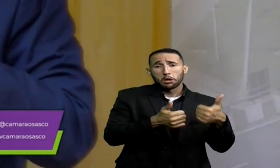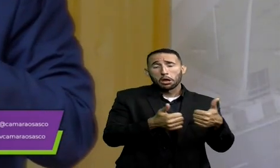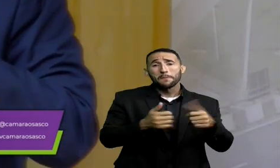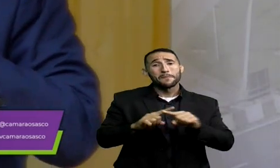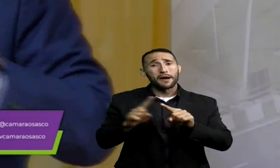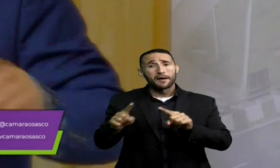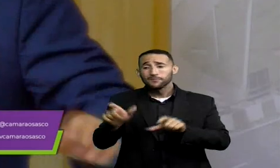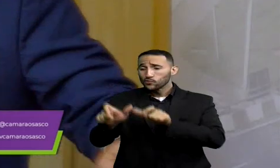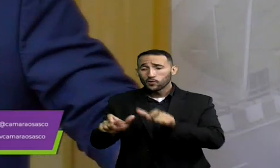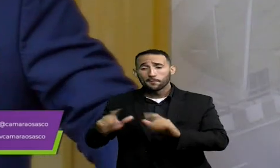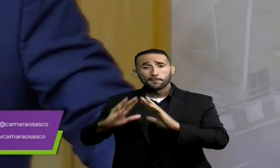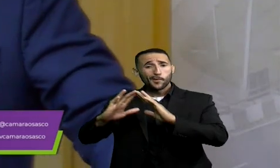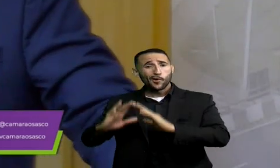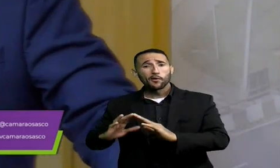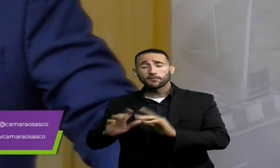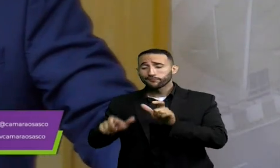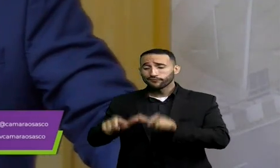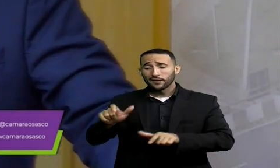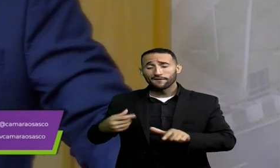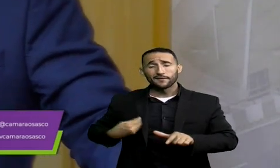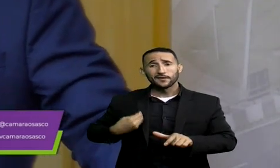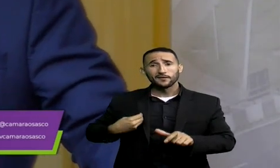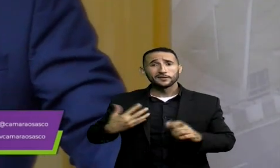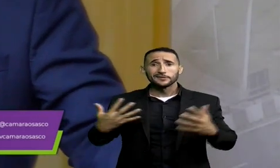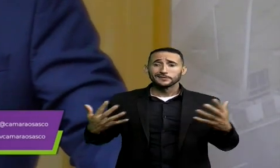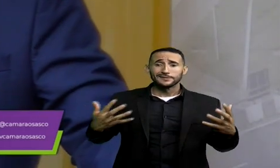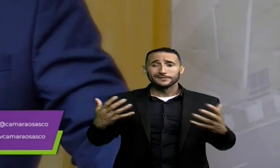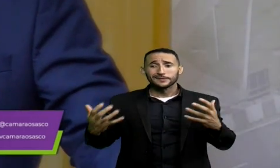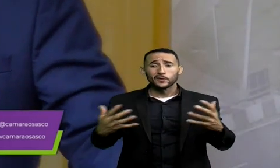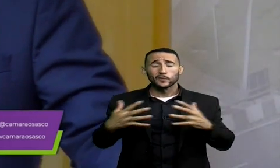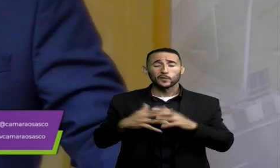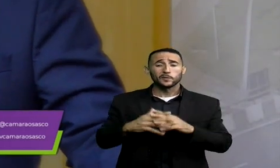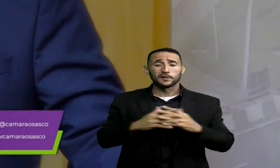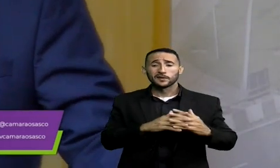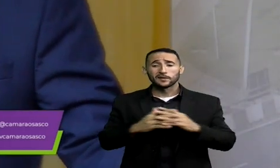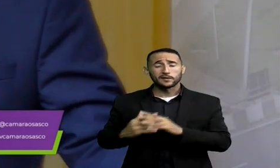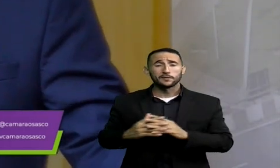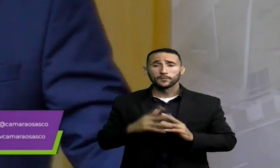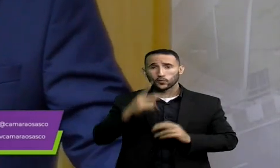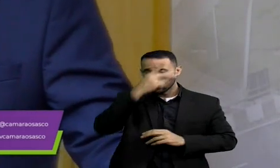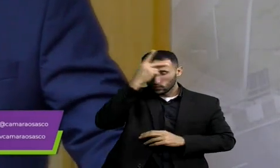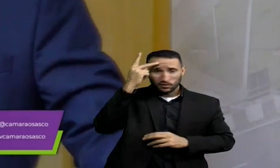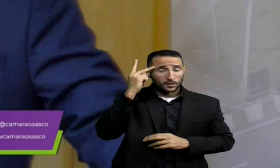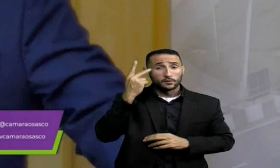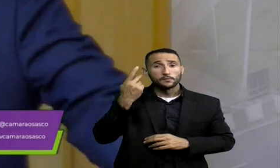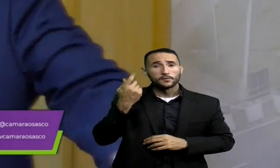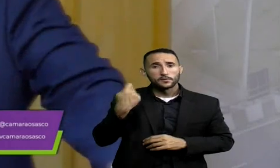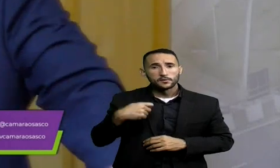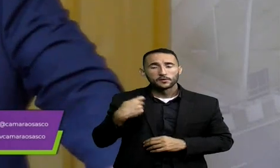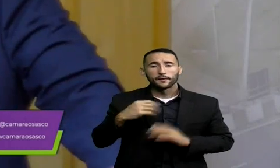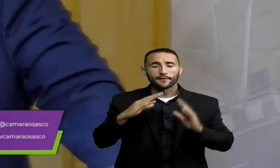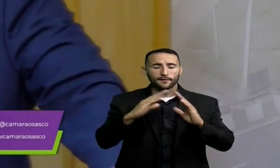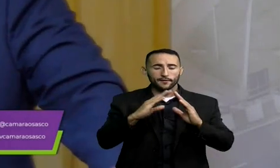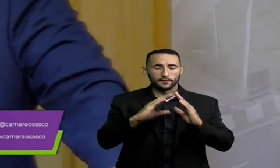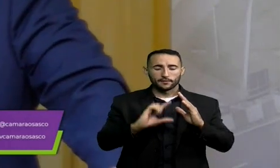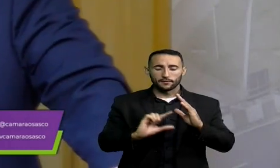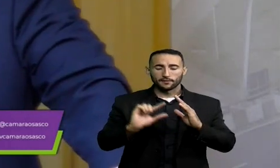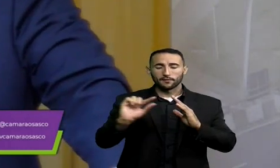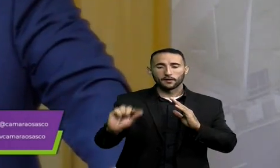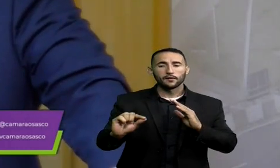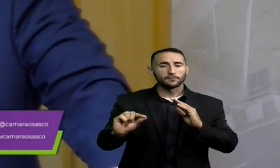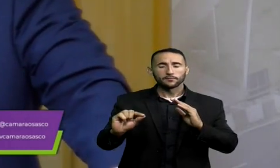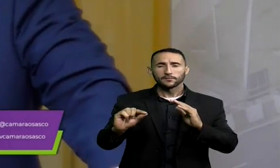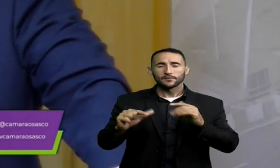impostos precisa sair da sua casa e se locomover